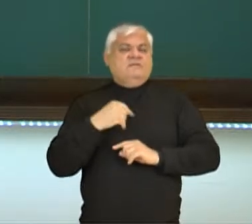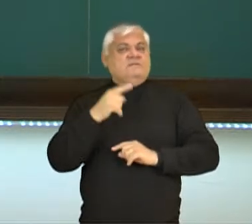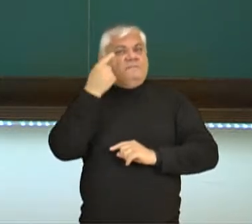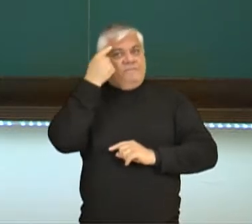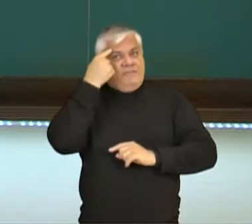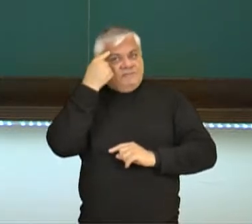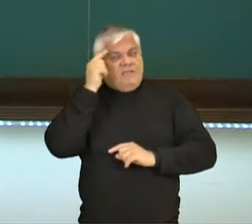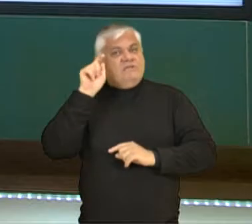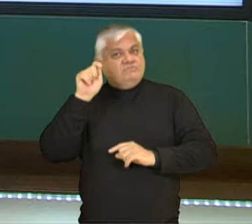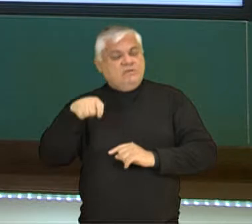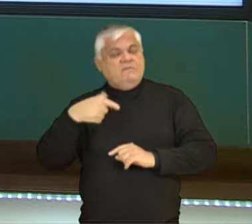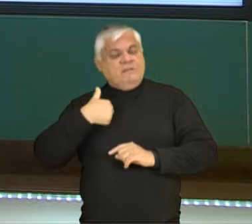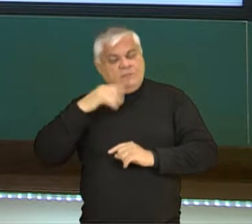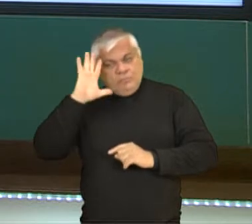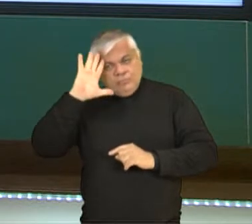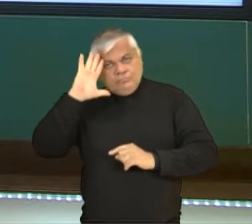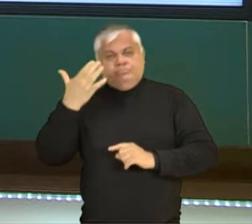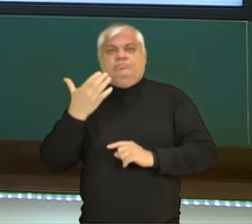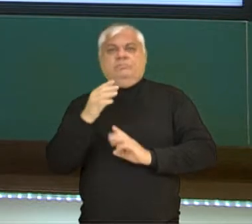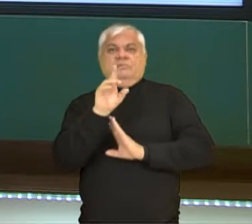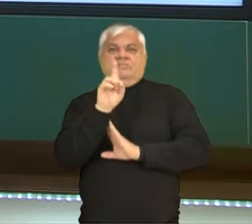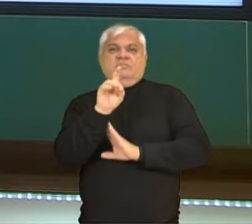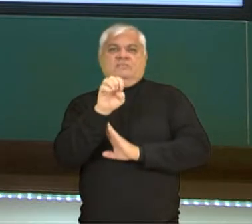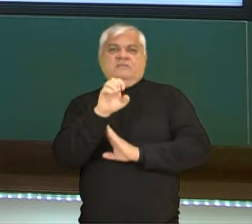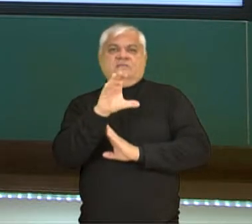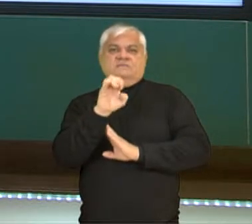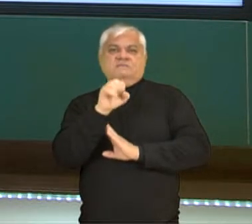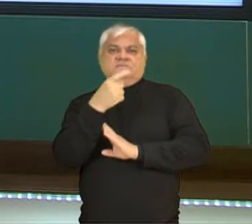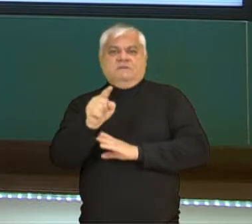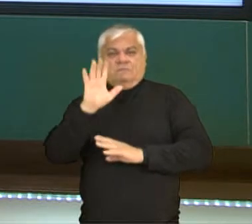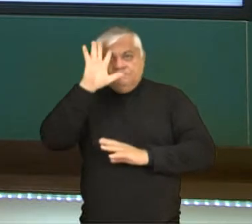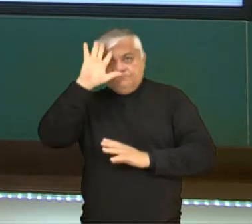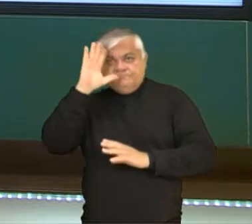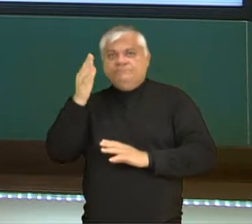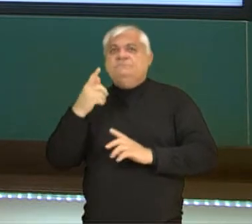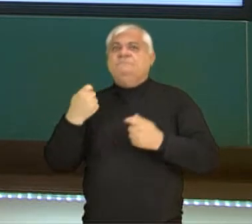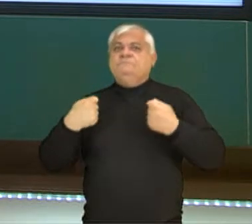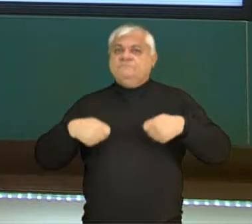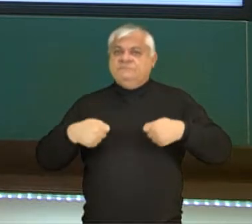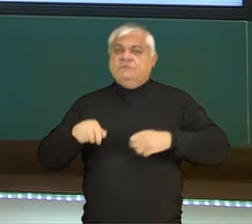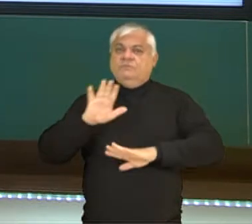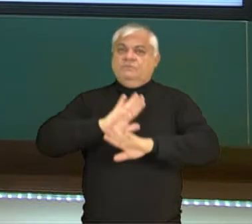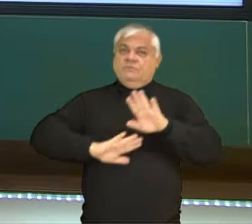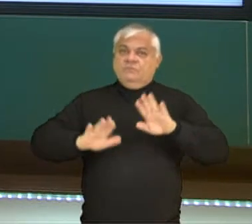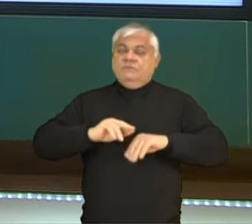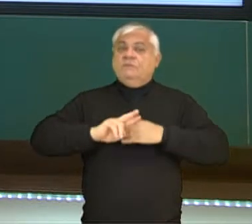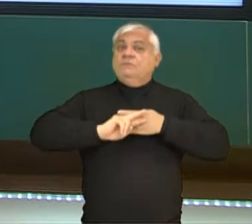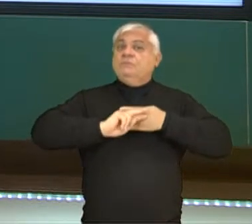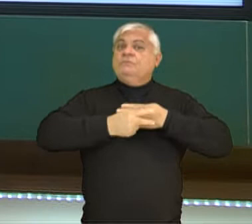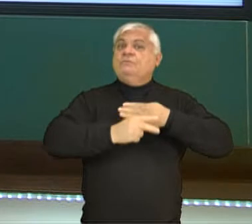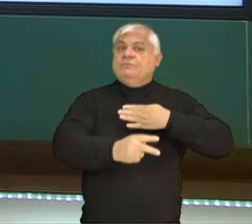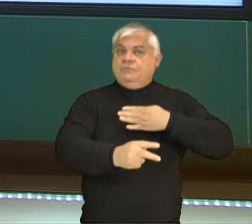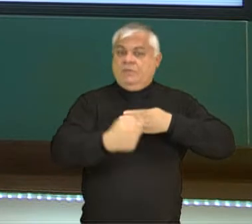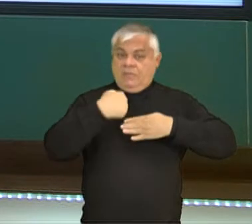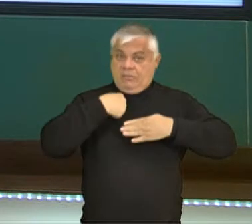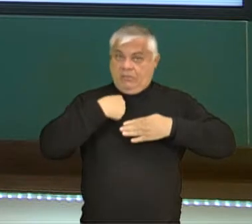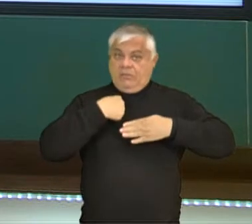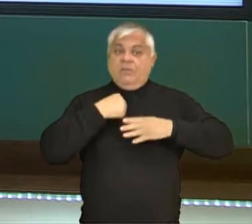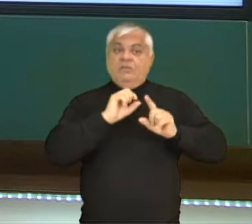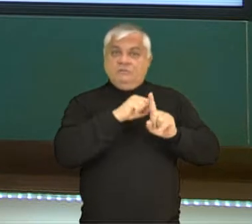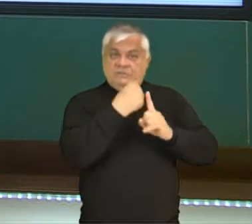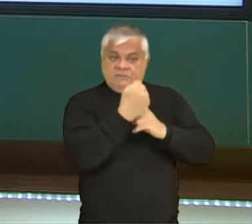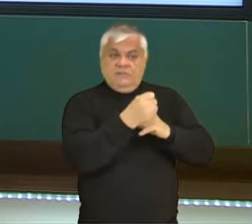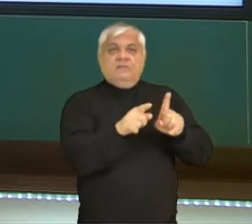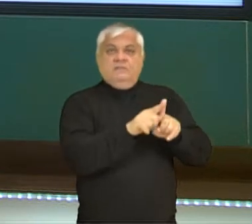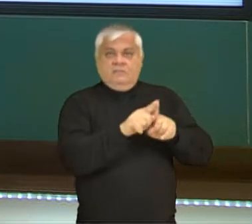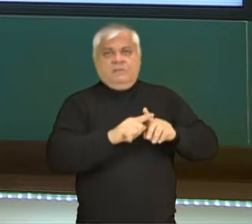nessa questão da tomada de decisões e nas consequências que isso pode trazer para nós, para a sociedade e para as pessoas que estão ao